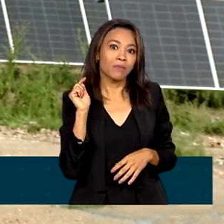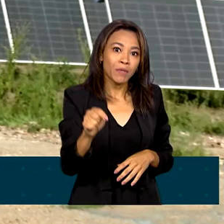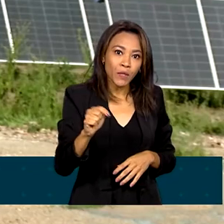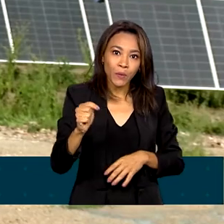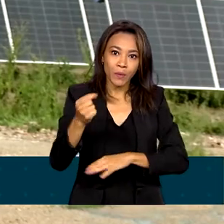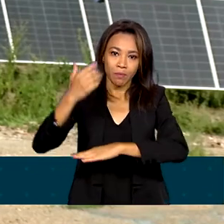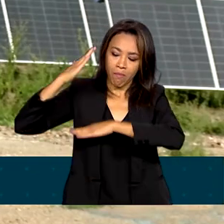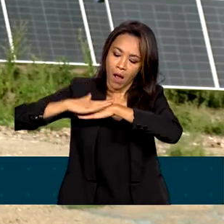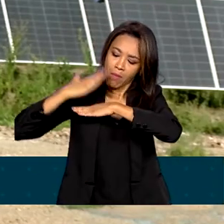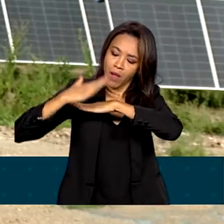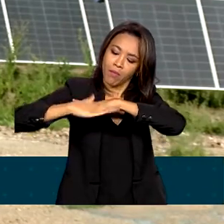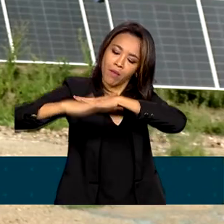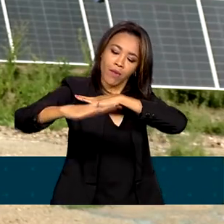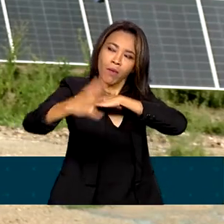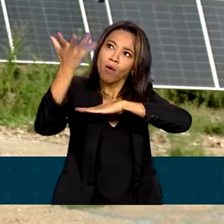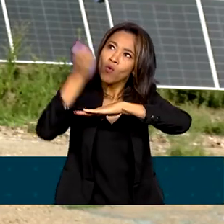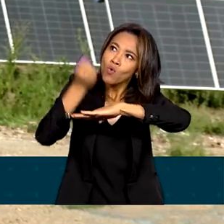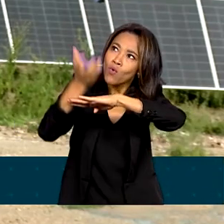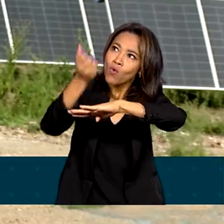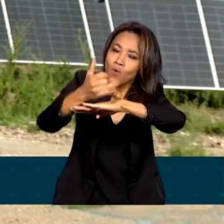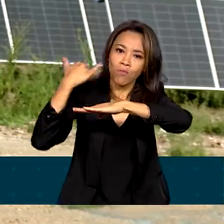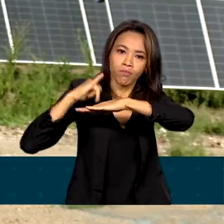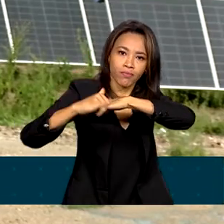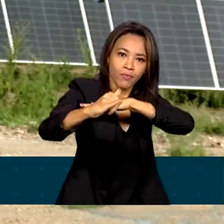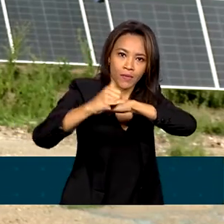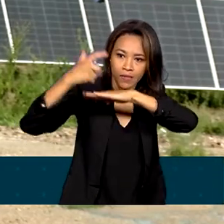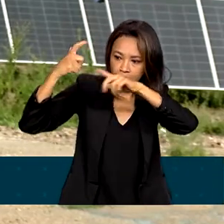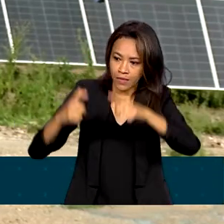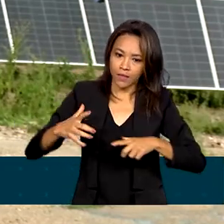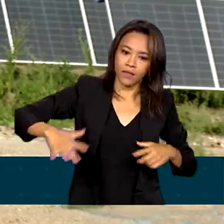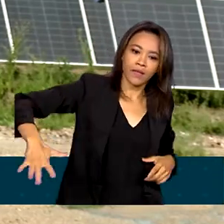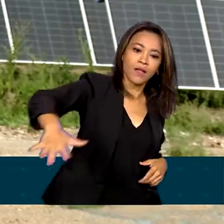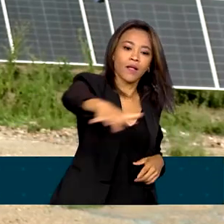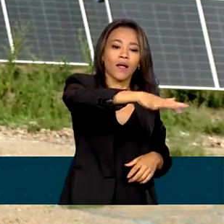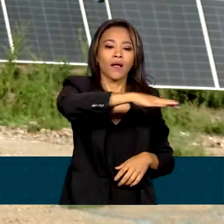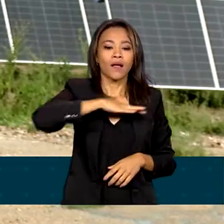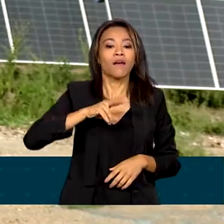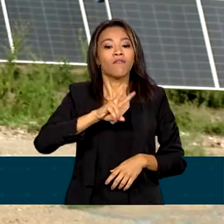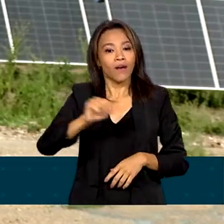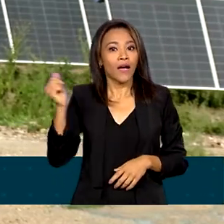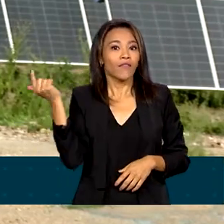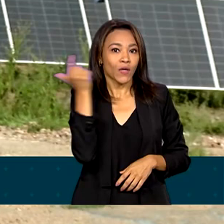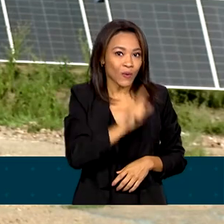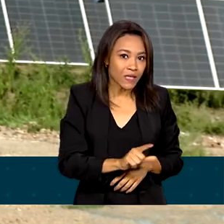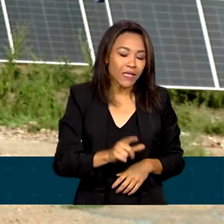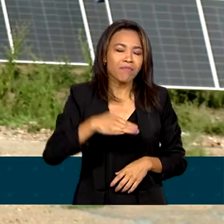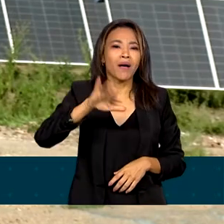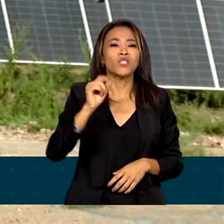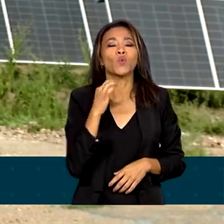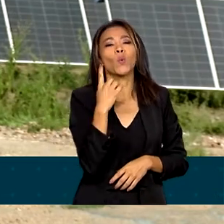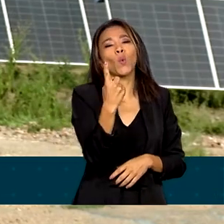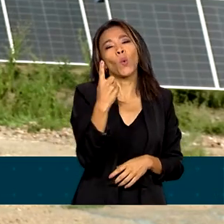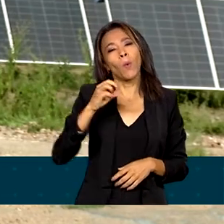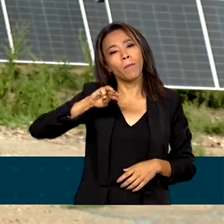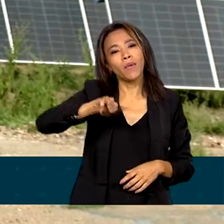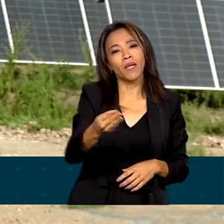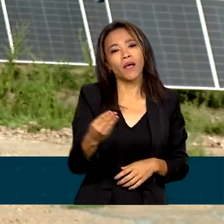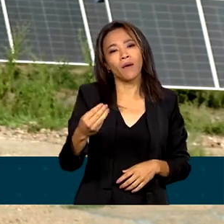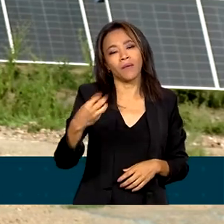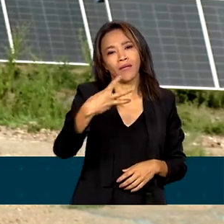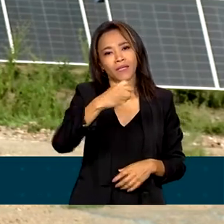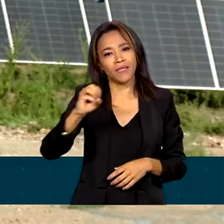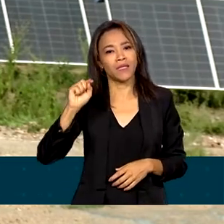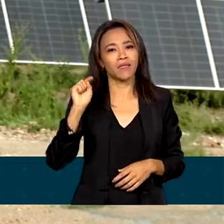fotovoltaicas. A produção do Parque do Chafariz e de Santa Luzia vai ser capaz de abastecer mais de 1 milhão e 300